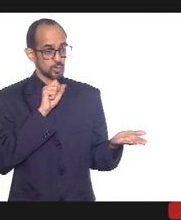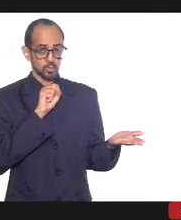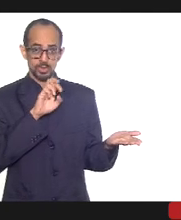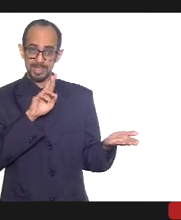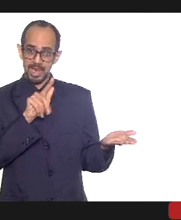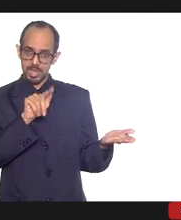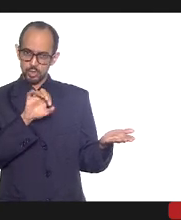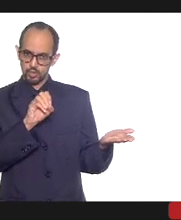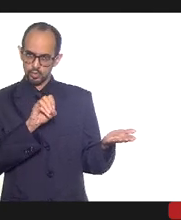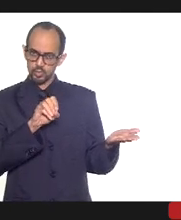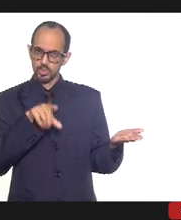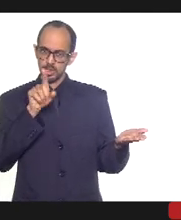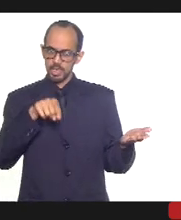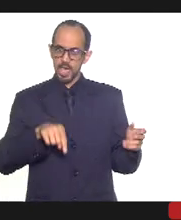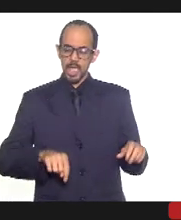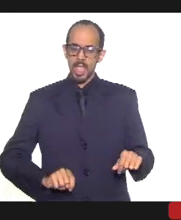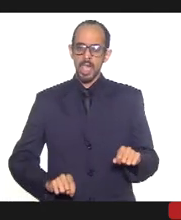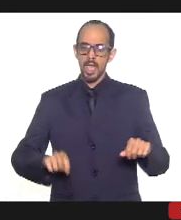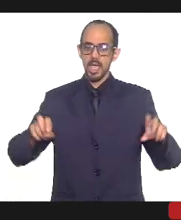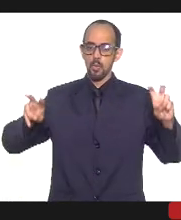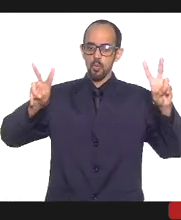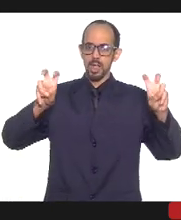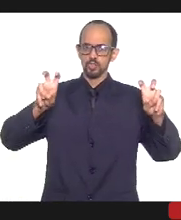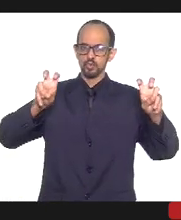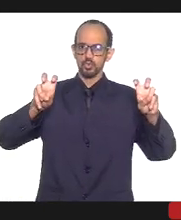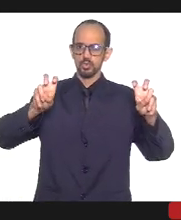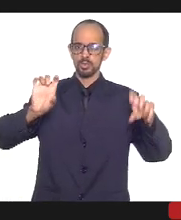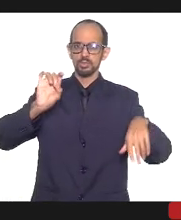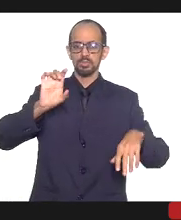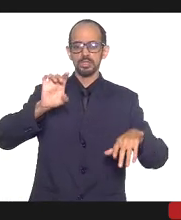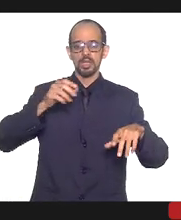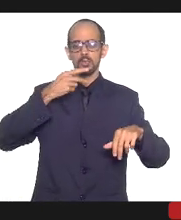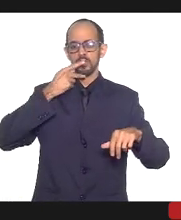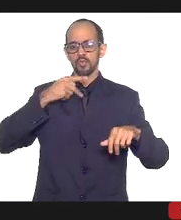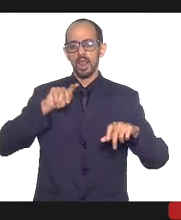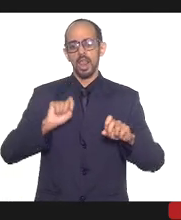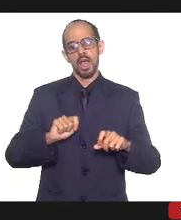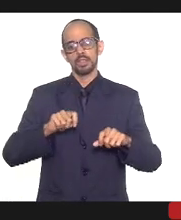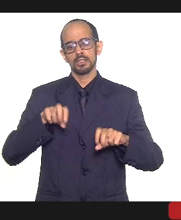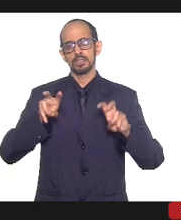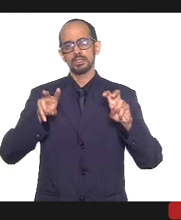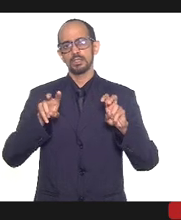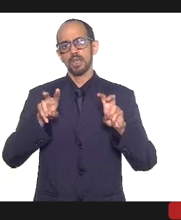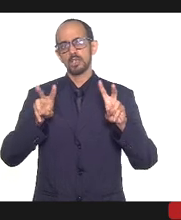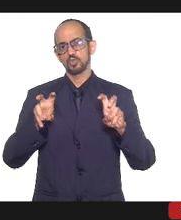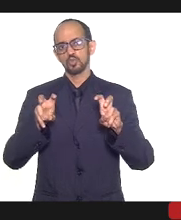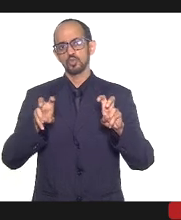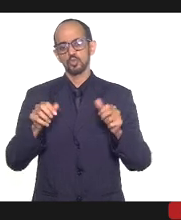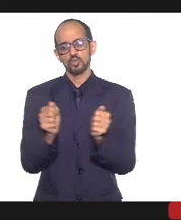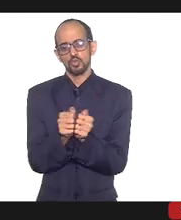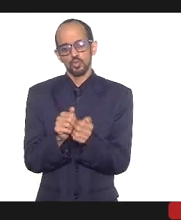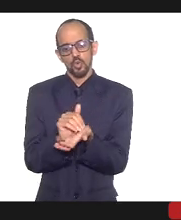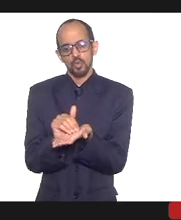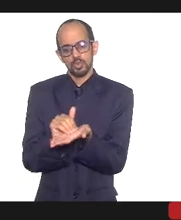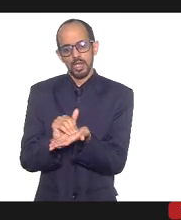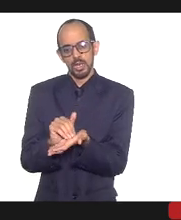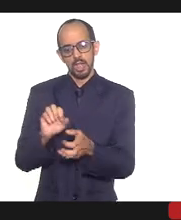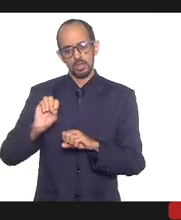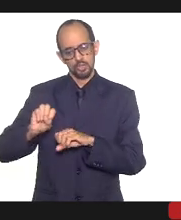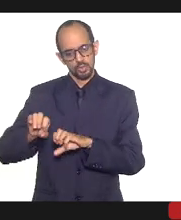uma pauta exclusiva para tratar desse assunto com o secretário de Educação. Tá?